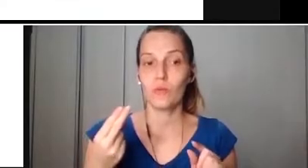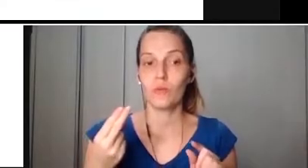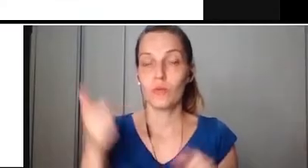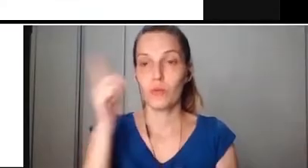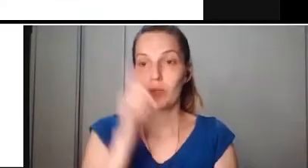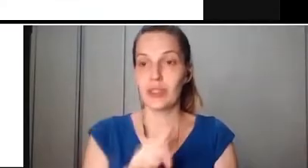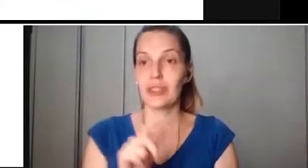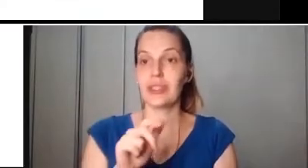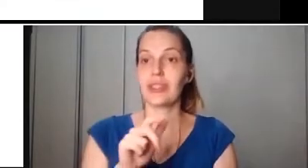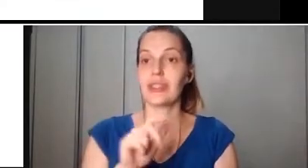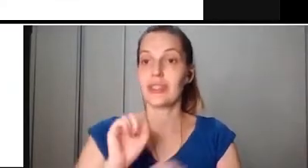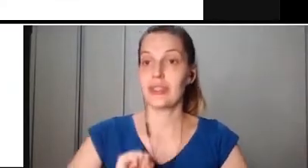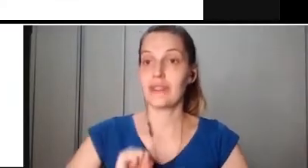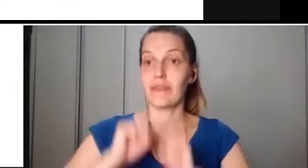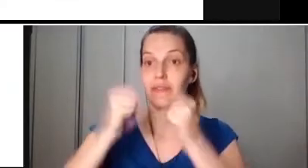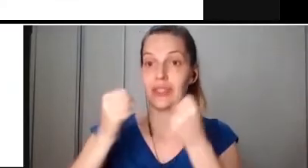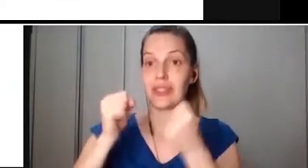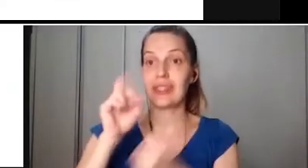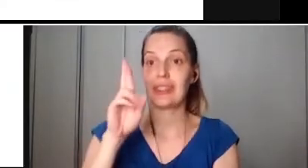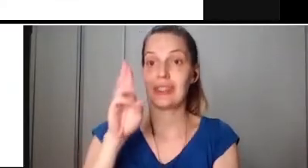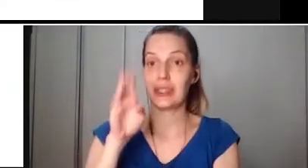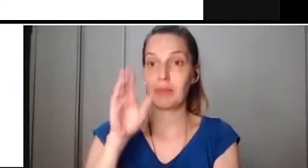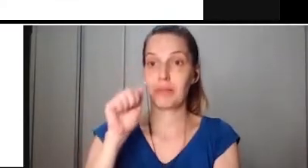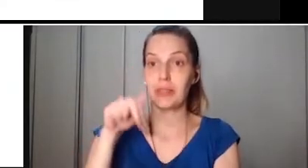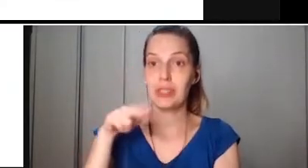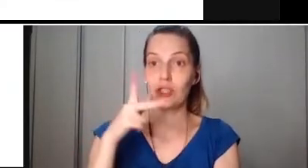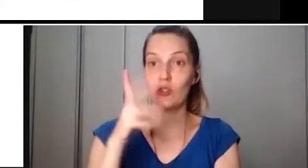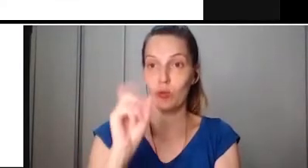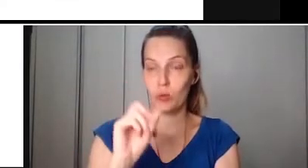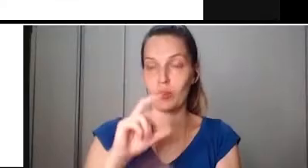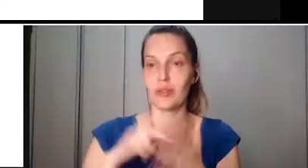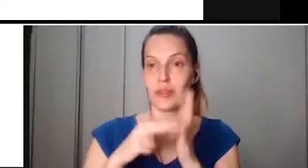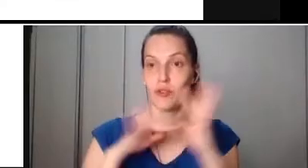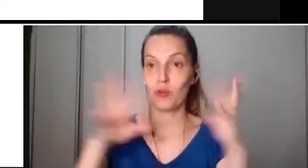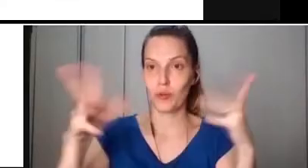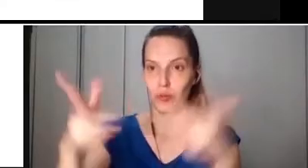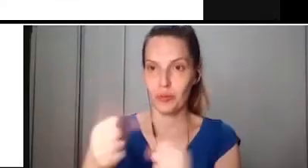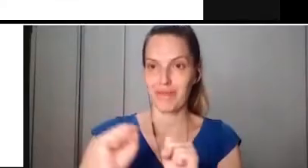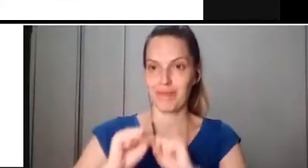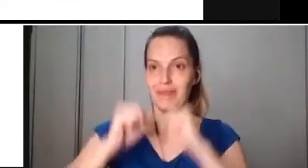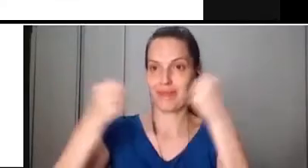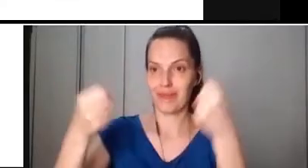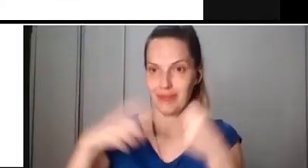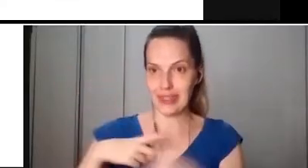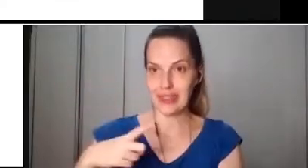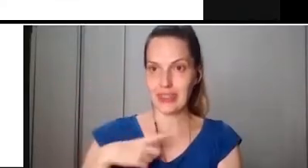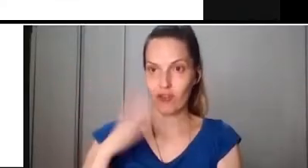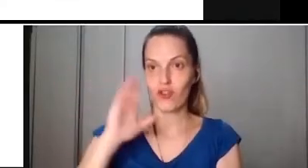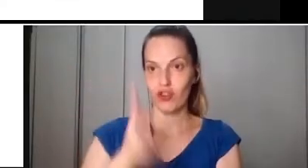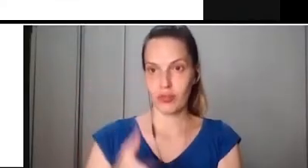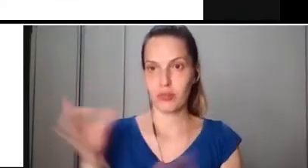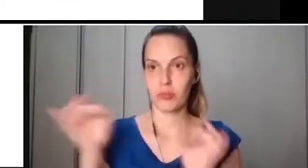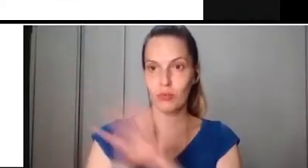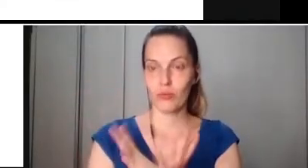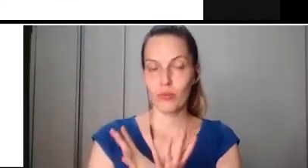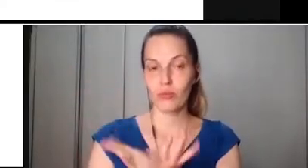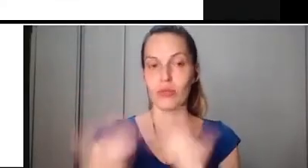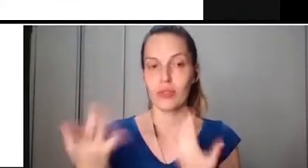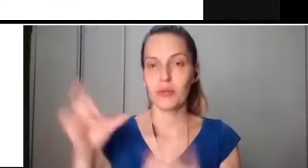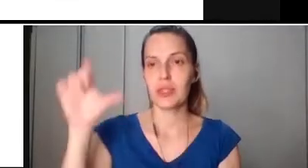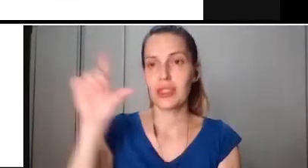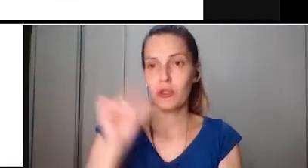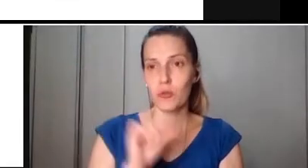talvez. Então, o que é o benefício total? O benefício total reduz o meu risco de adoecer,